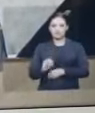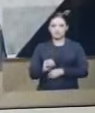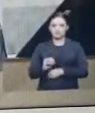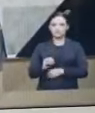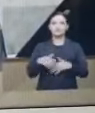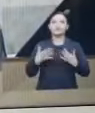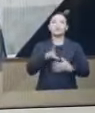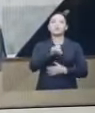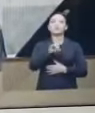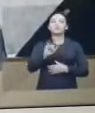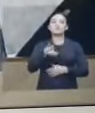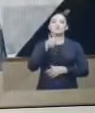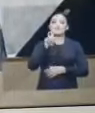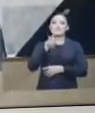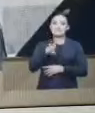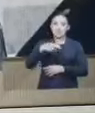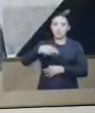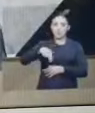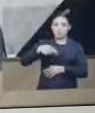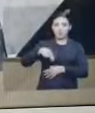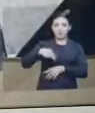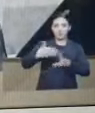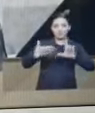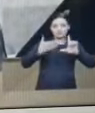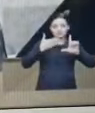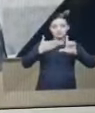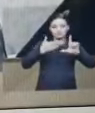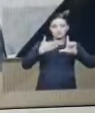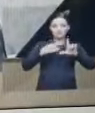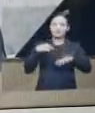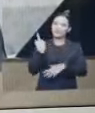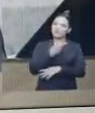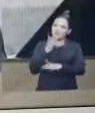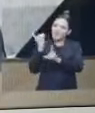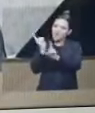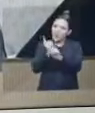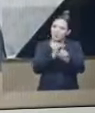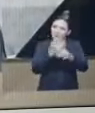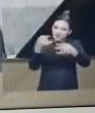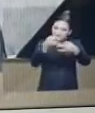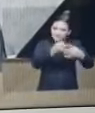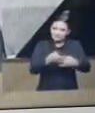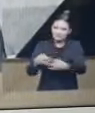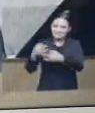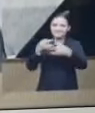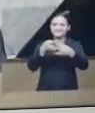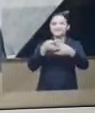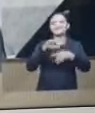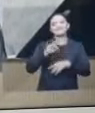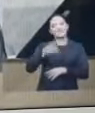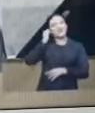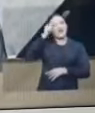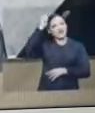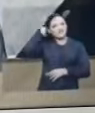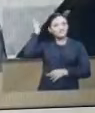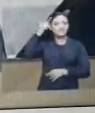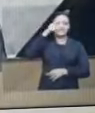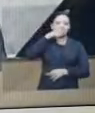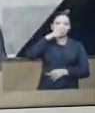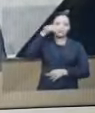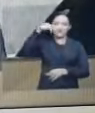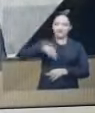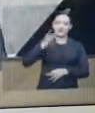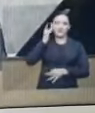virtual, e nós então nos encontraremos na telinha, salvo o ministro Alexandre e o ministro